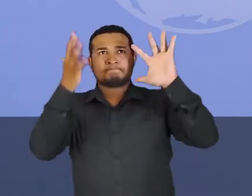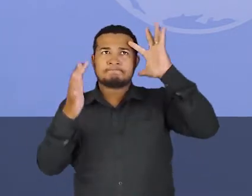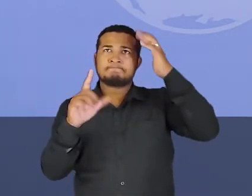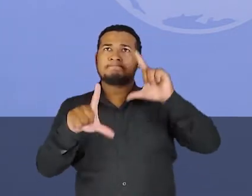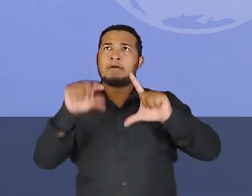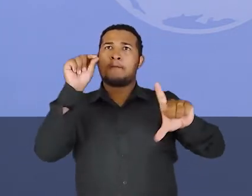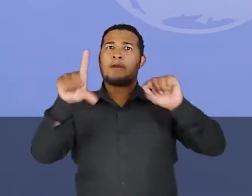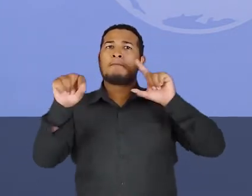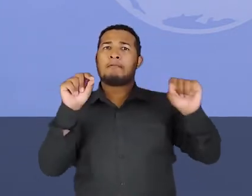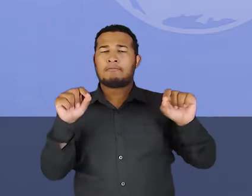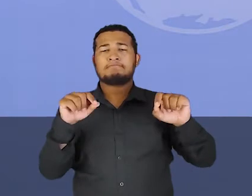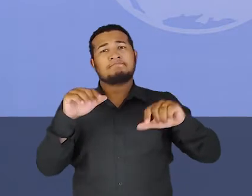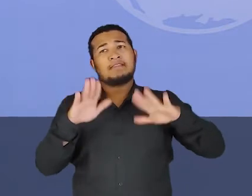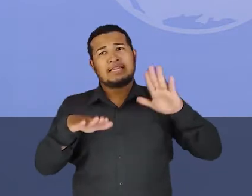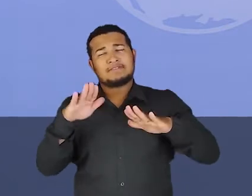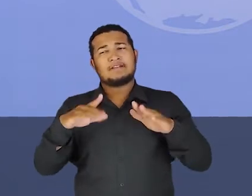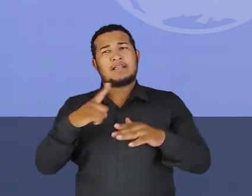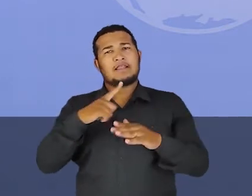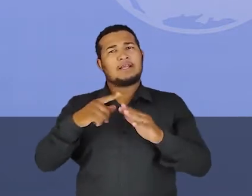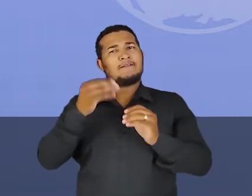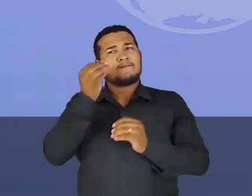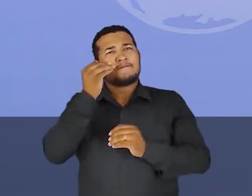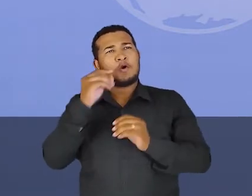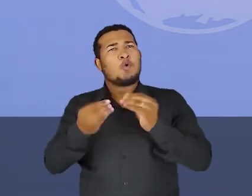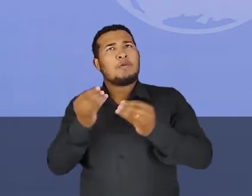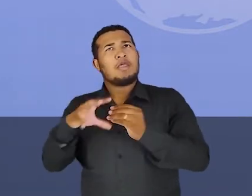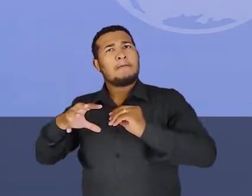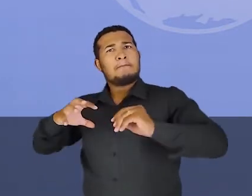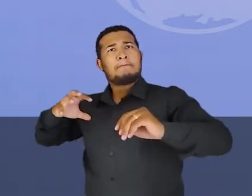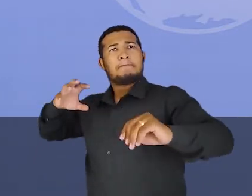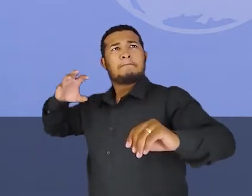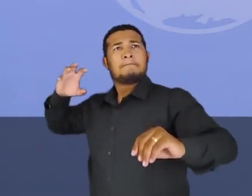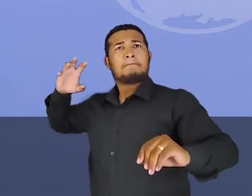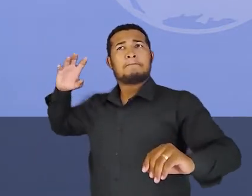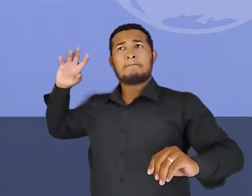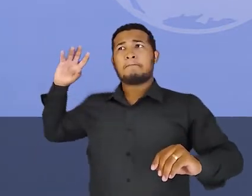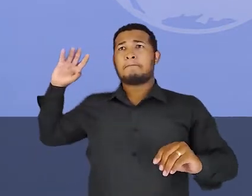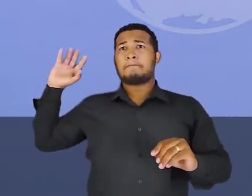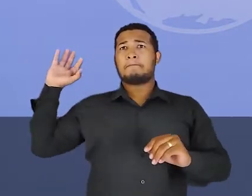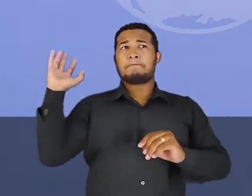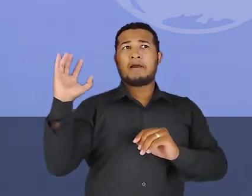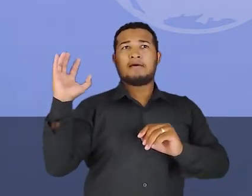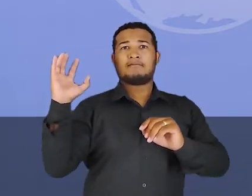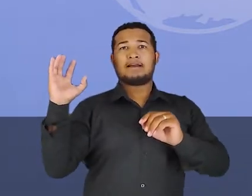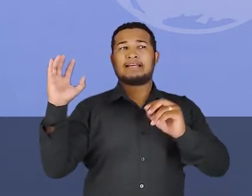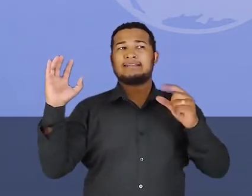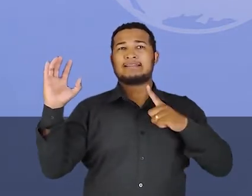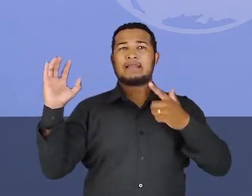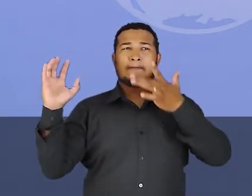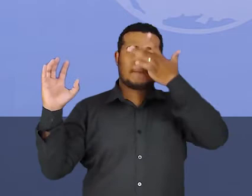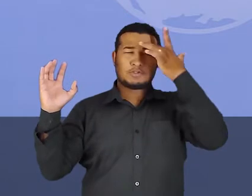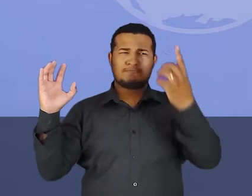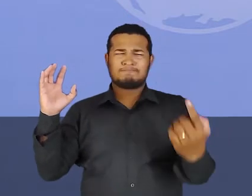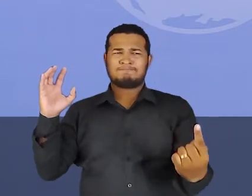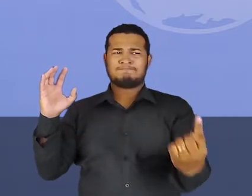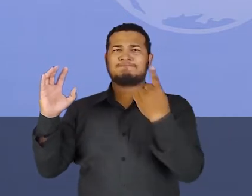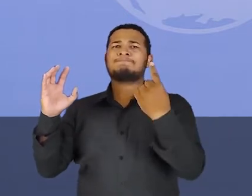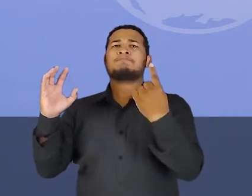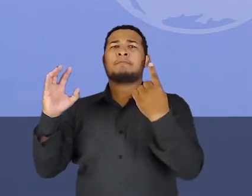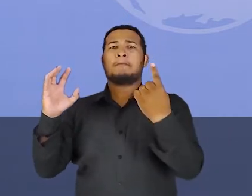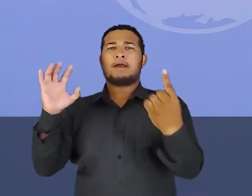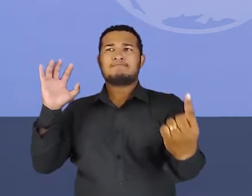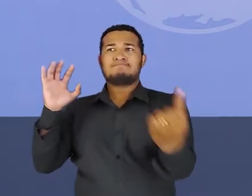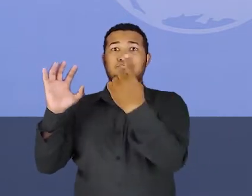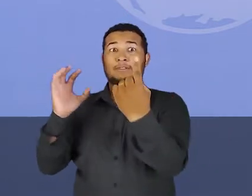você se projeta para fazer um arremesso, se projeta para fazer um passe, e aí vem aquele bloqueio, vem uma situação de